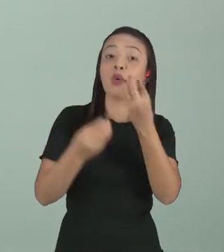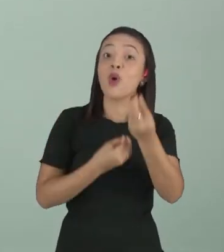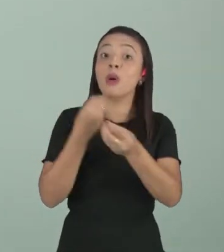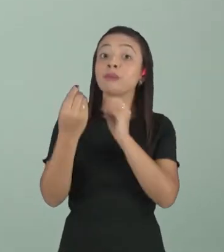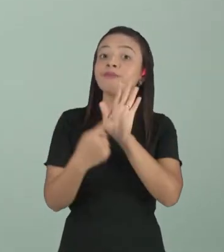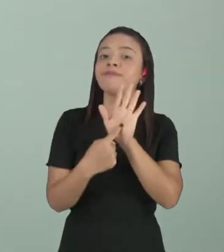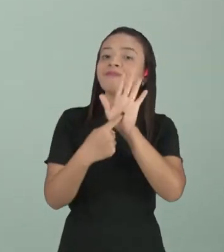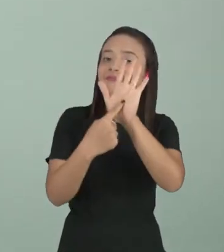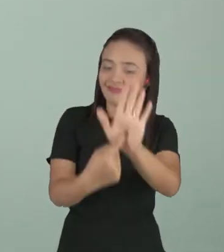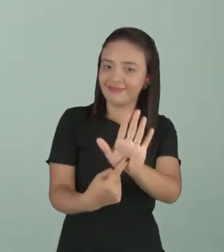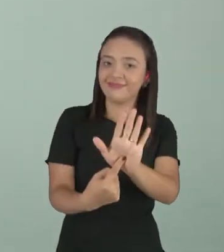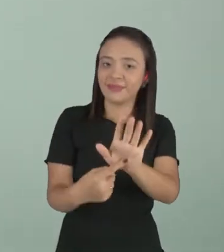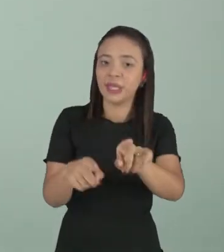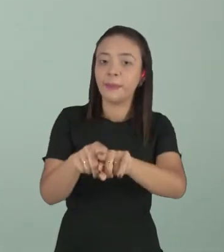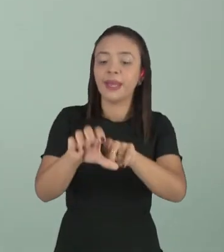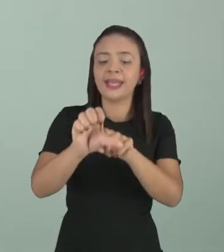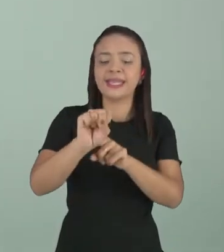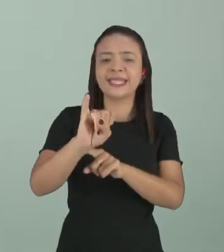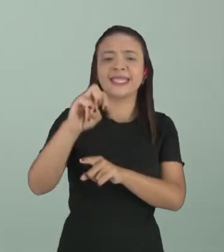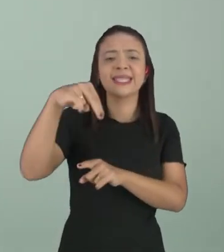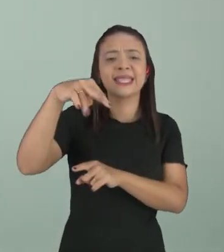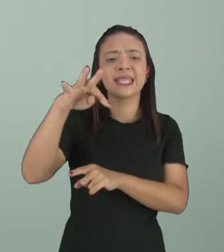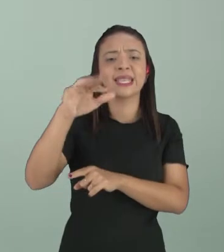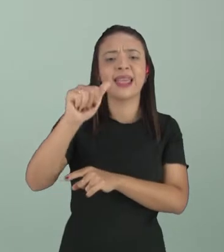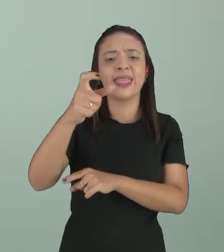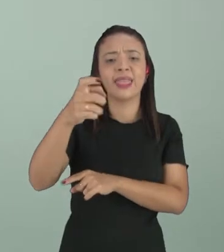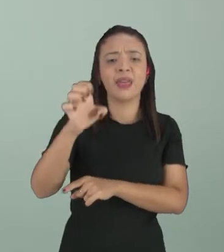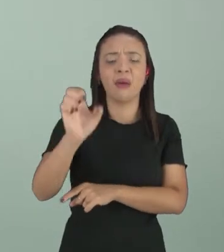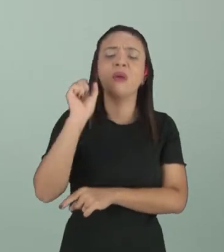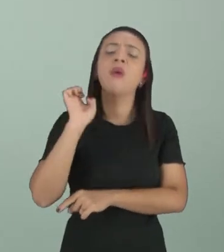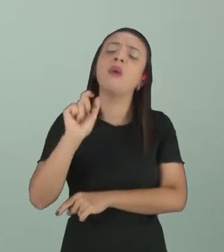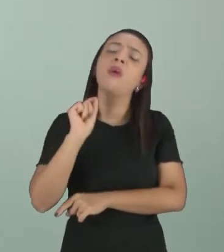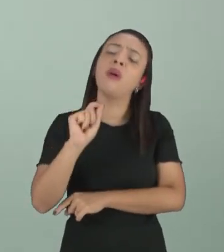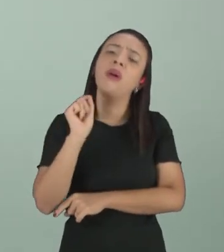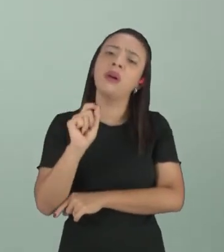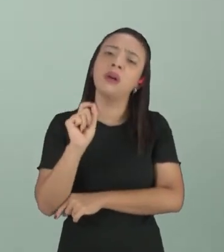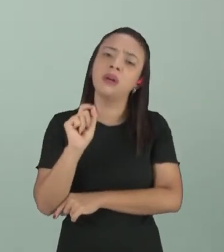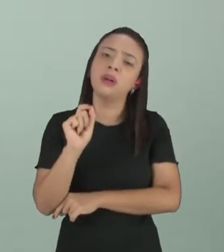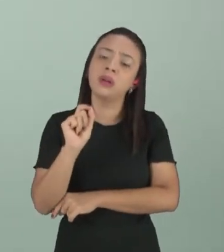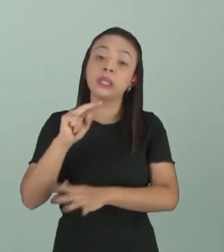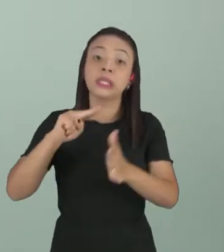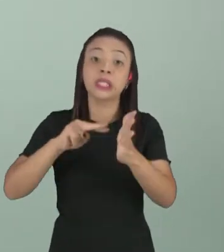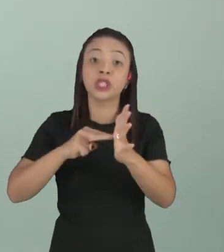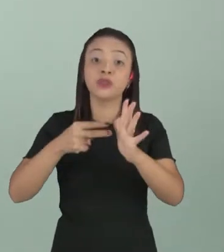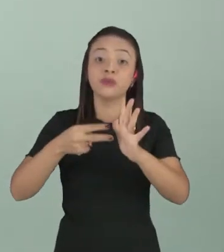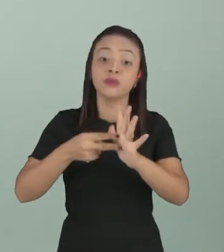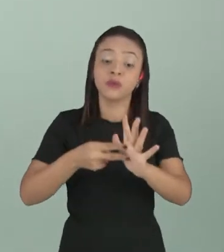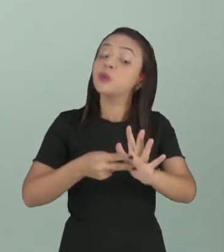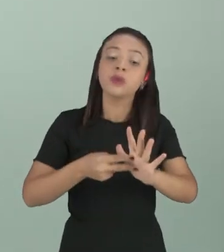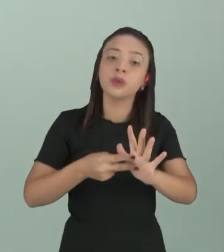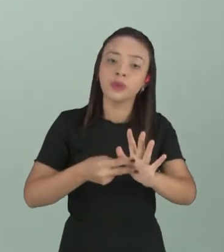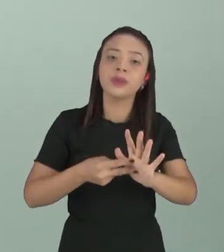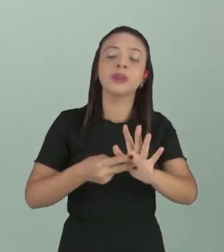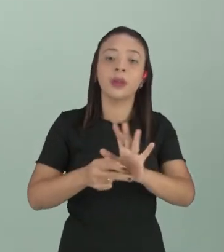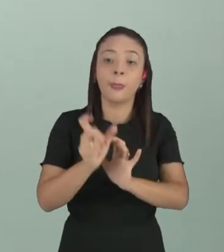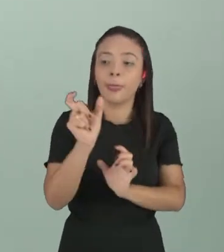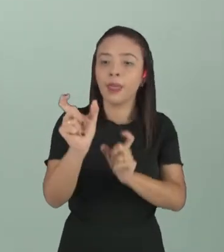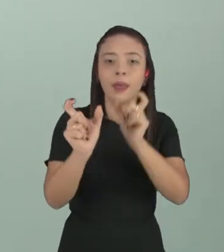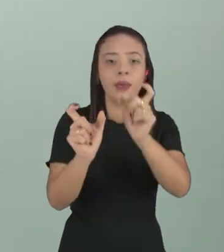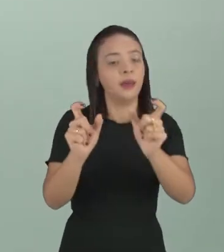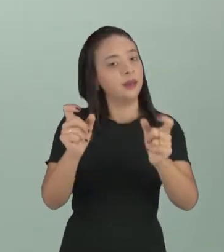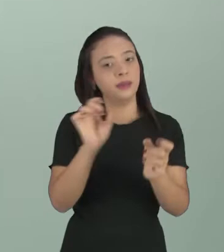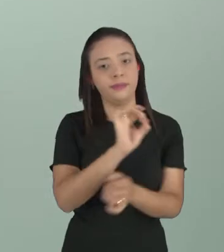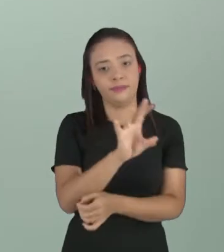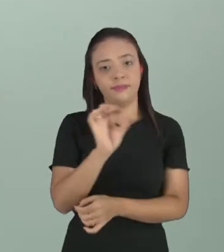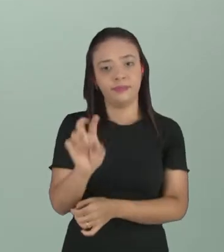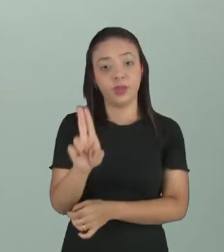apresenta. E a sintaxe, pessoal? O que é a sintaxe? É o sentido que as palavras